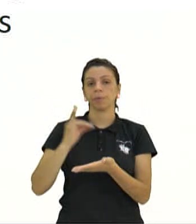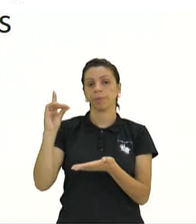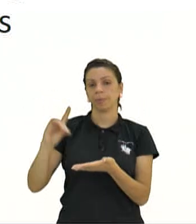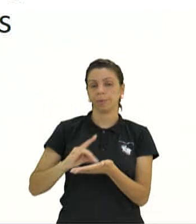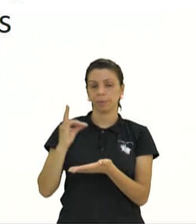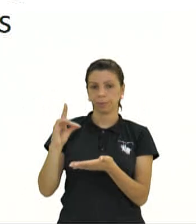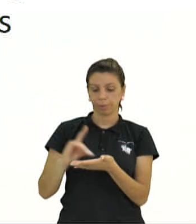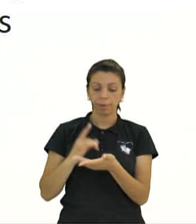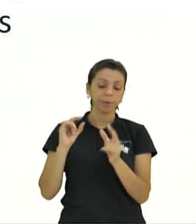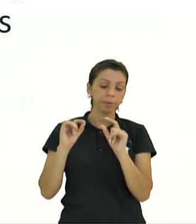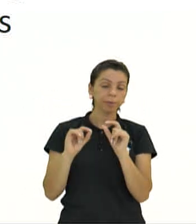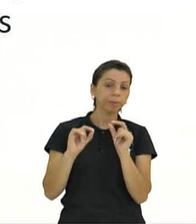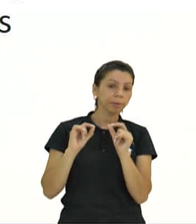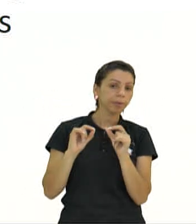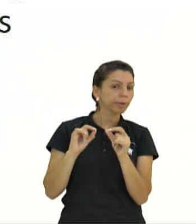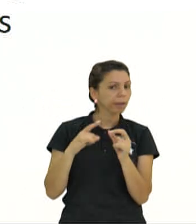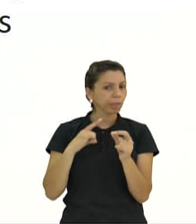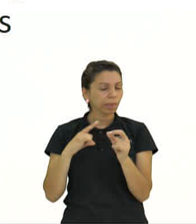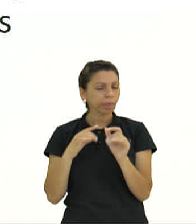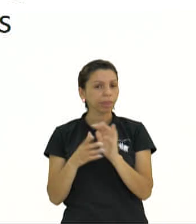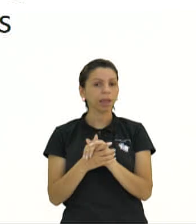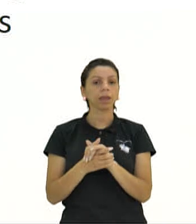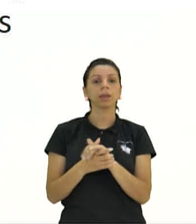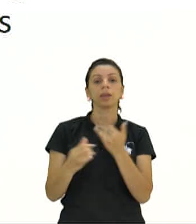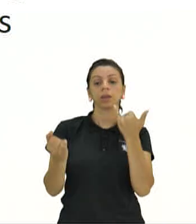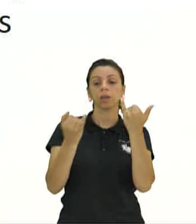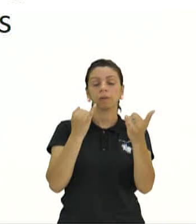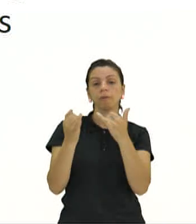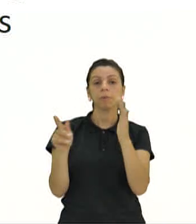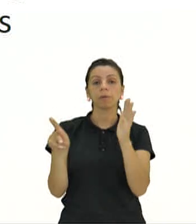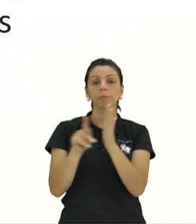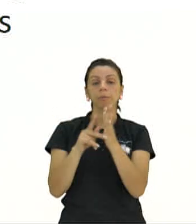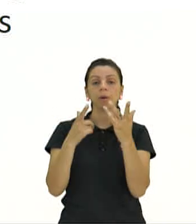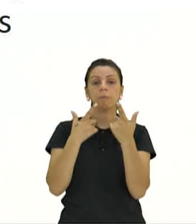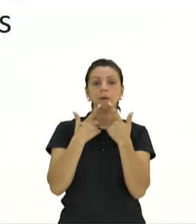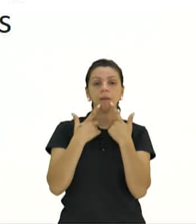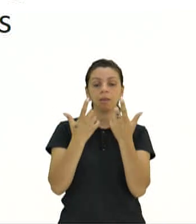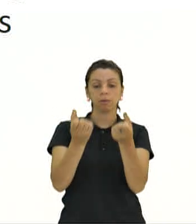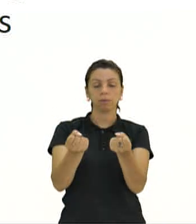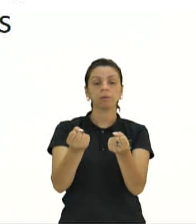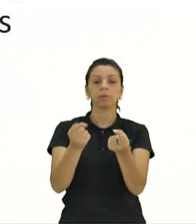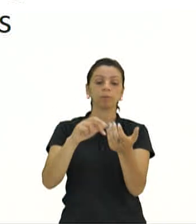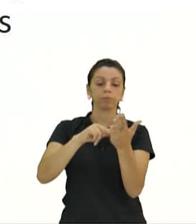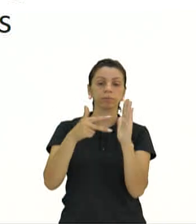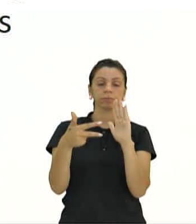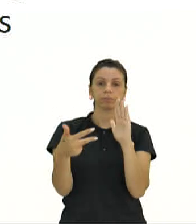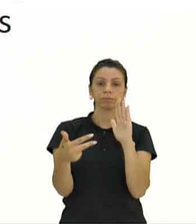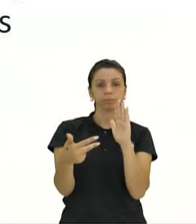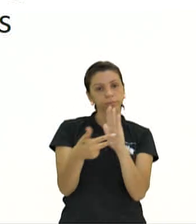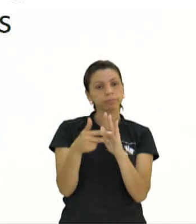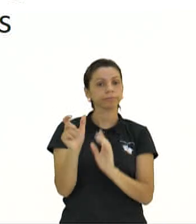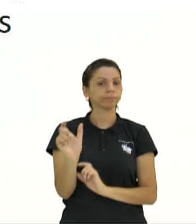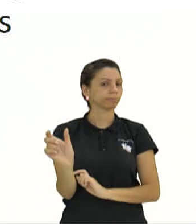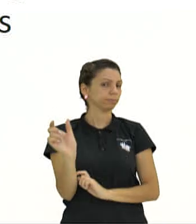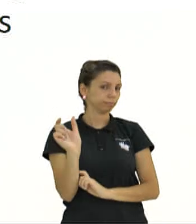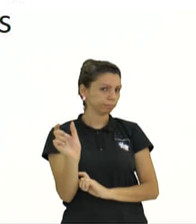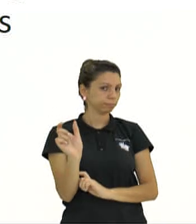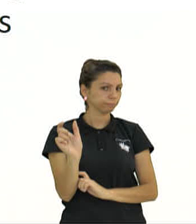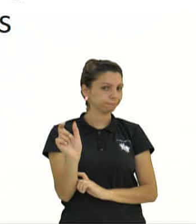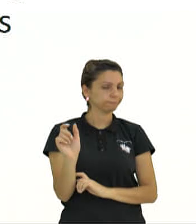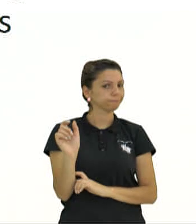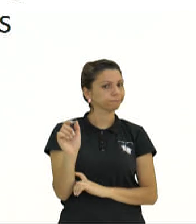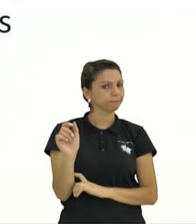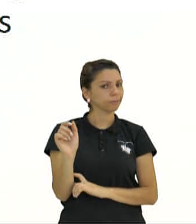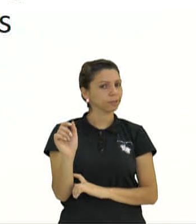os verbetes abordam questões ligadas às questões linguísticas, trazendo o significado das palavras. Isso é